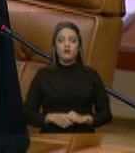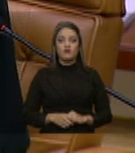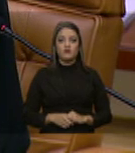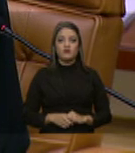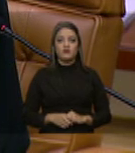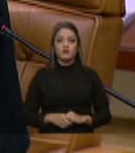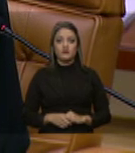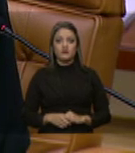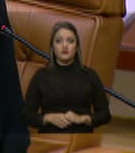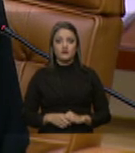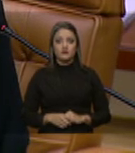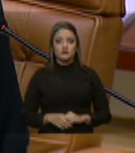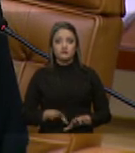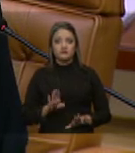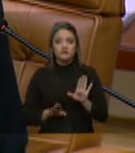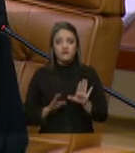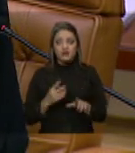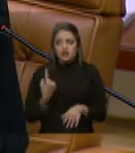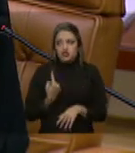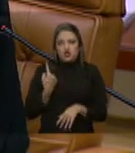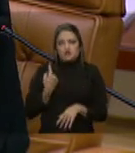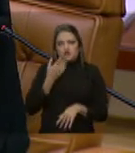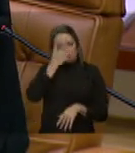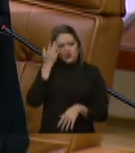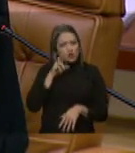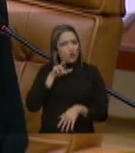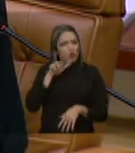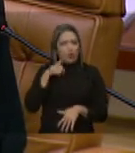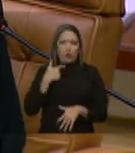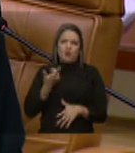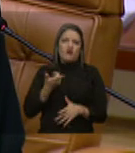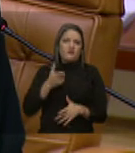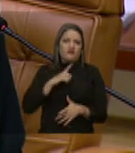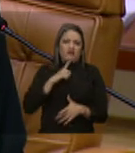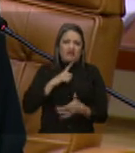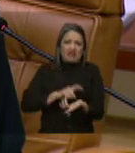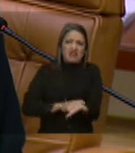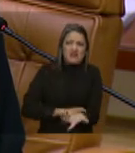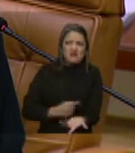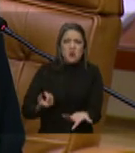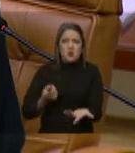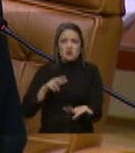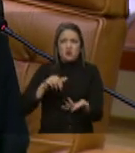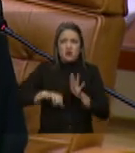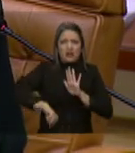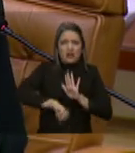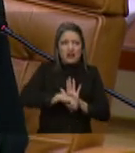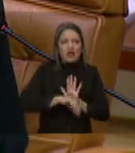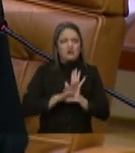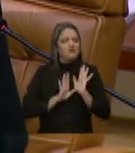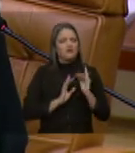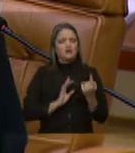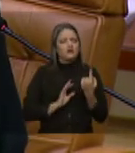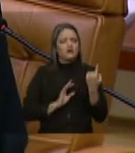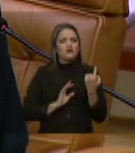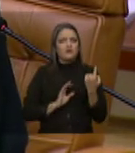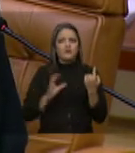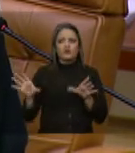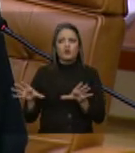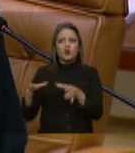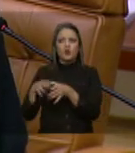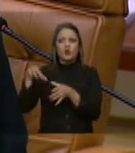nunca tiveram uma postura agressiva uma postura é criminosa quando entraram nesses